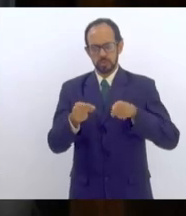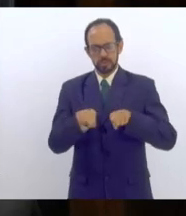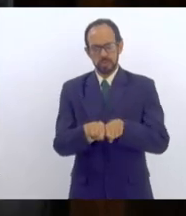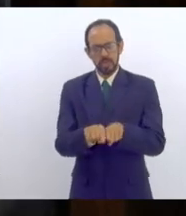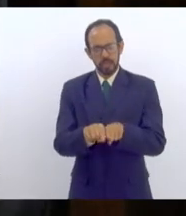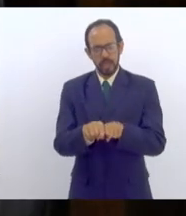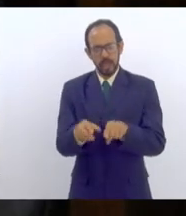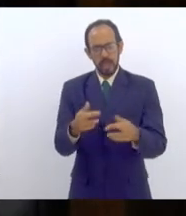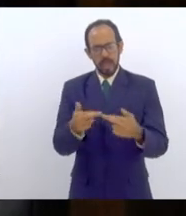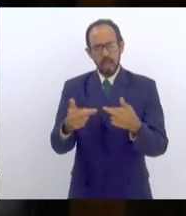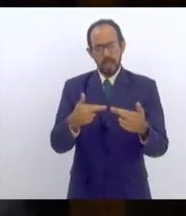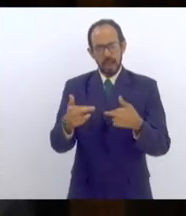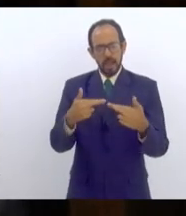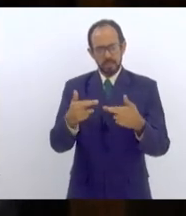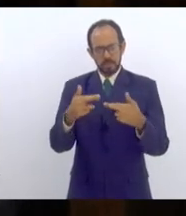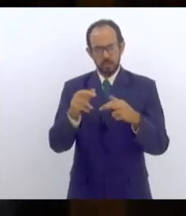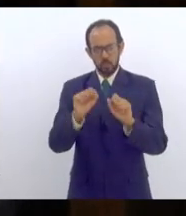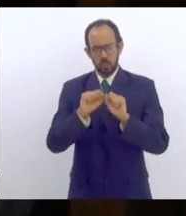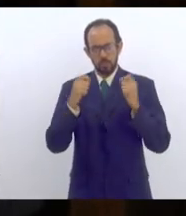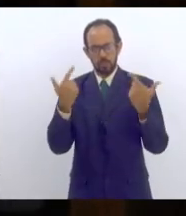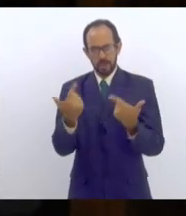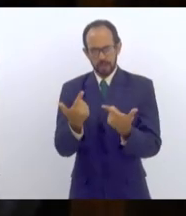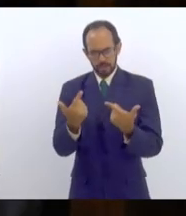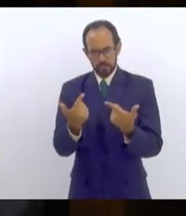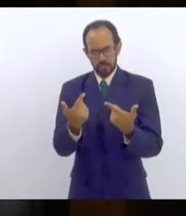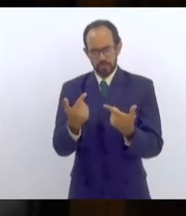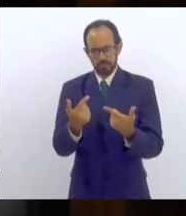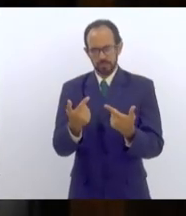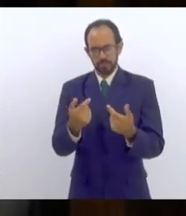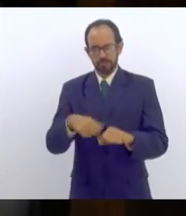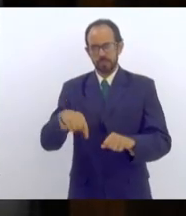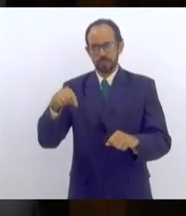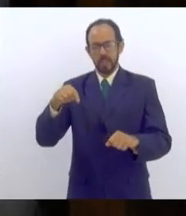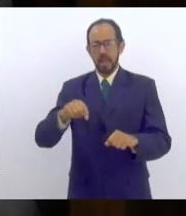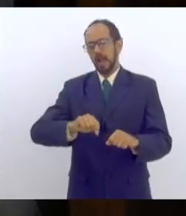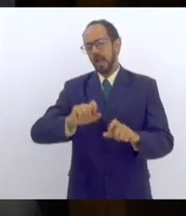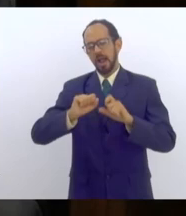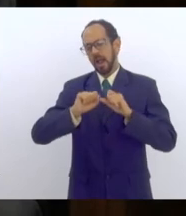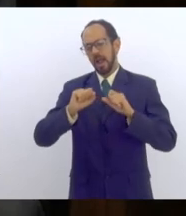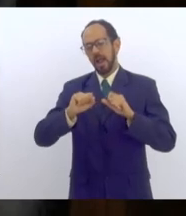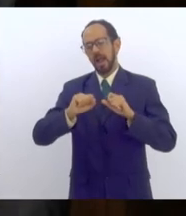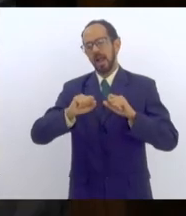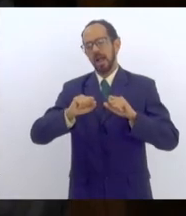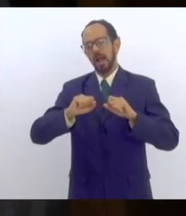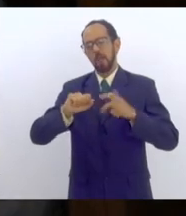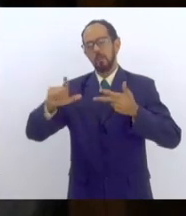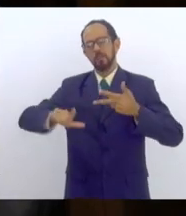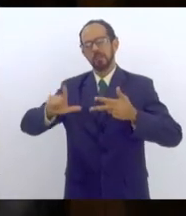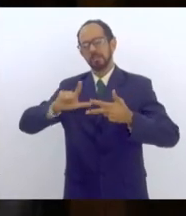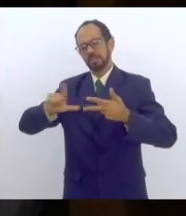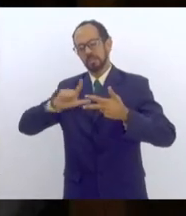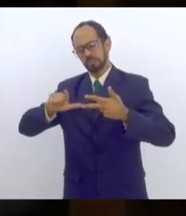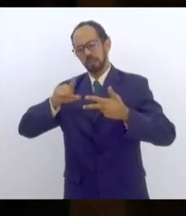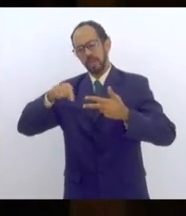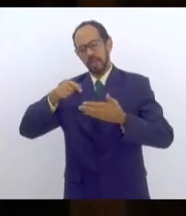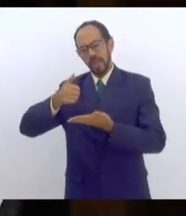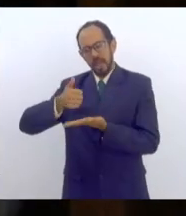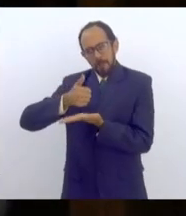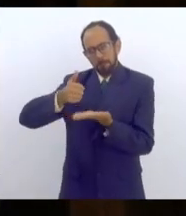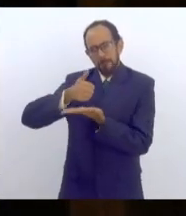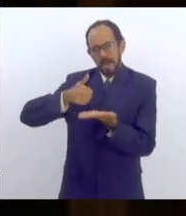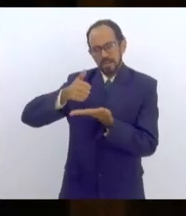Ministério Público com o Parlamento. Essa casa é fundamental para a nossa população. O trabalho do Ministério Público